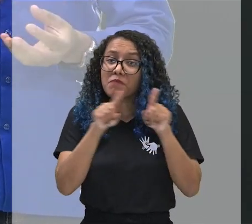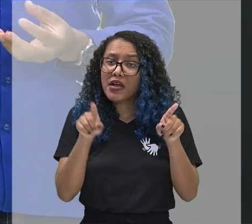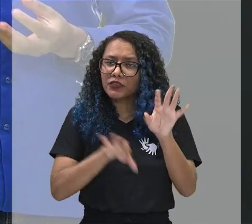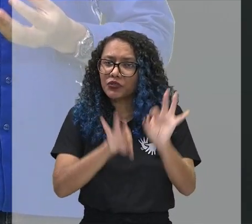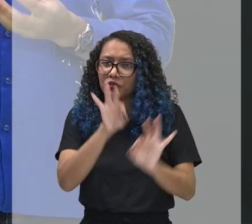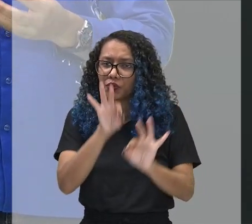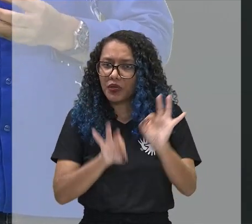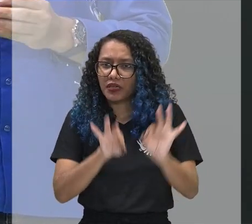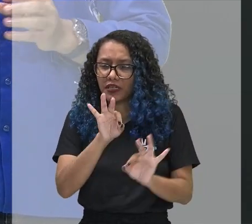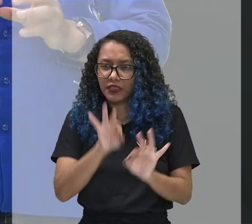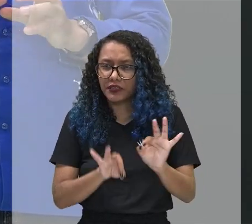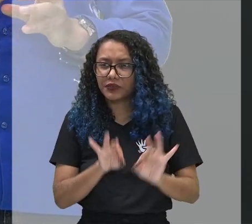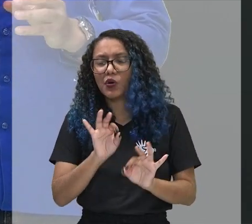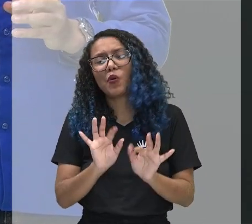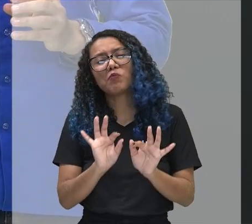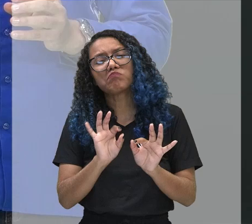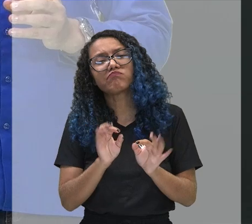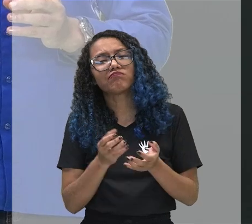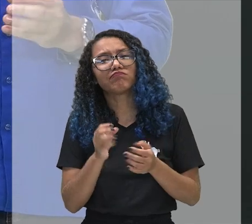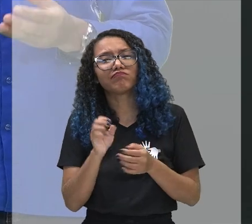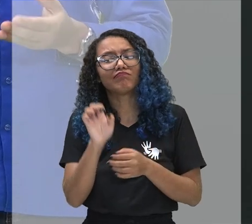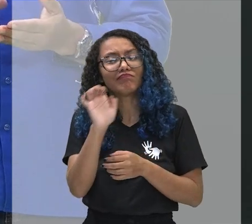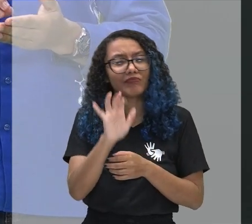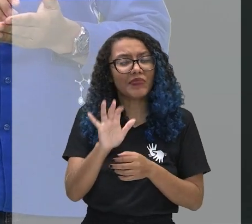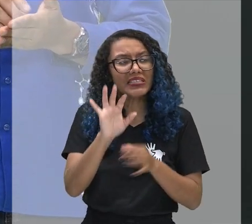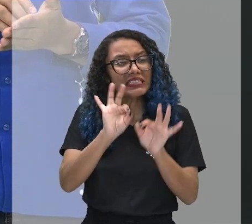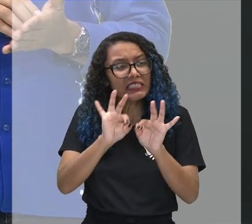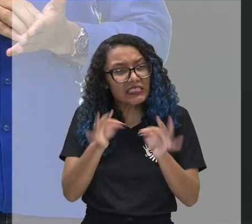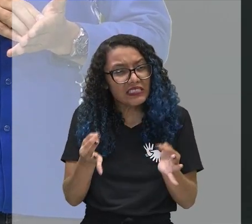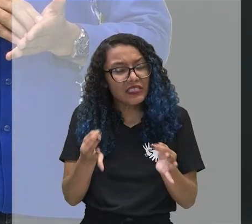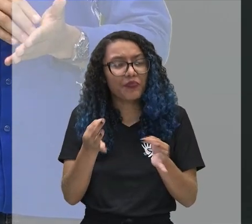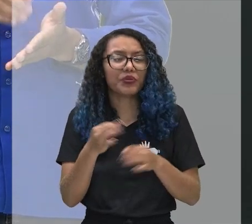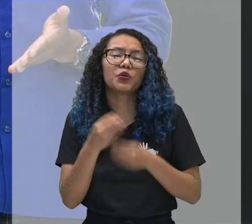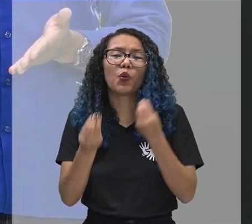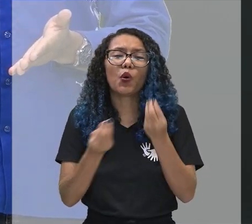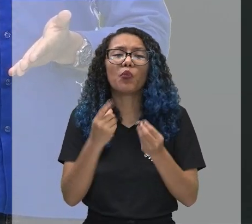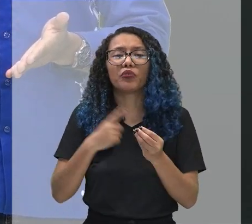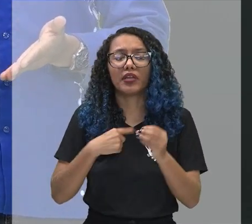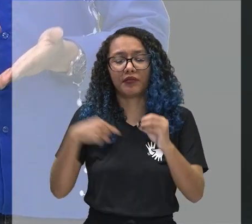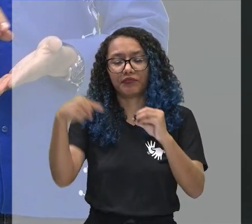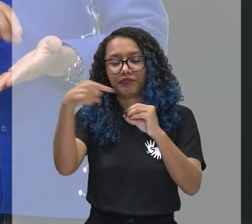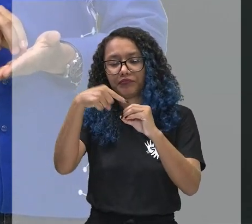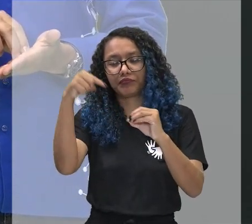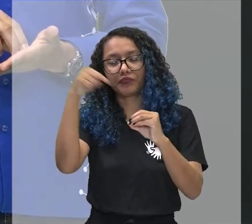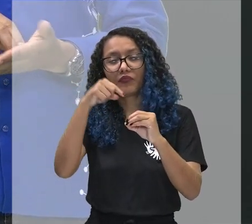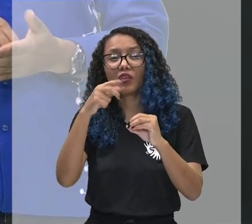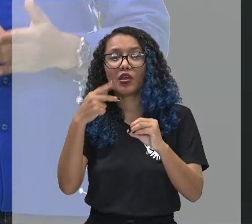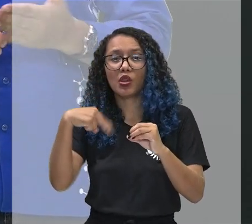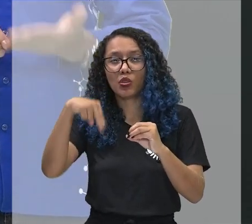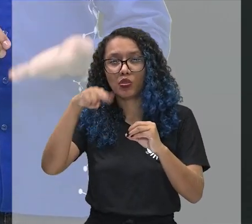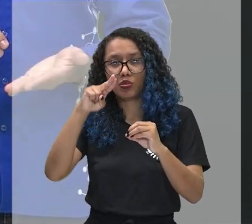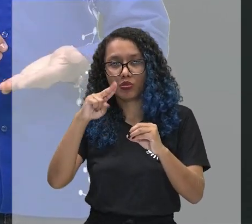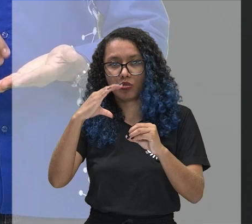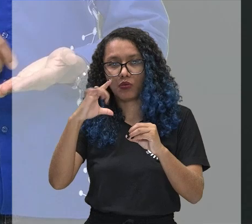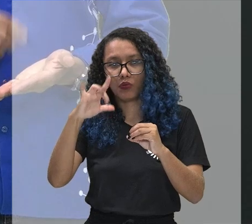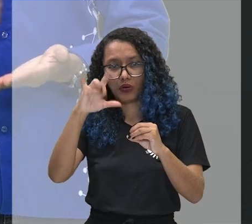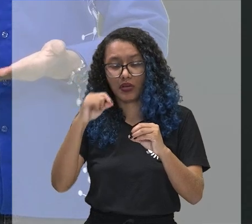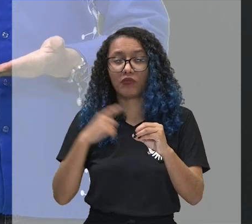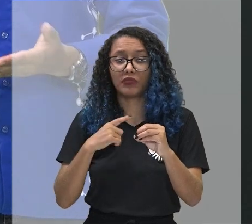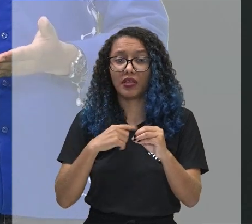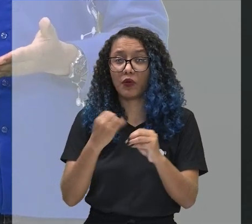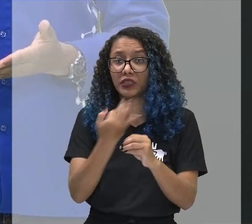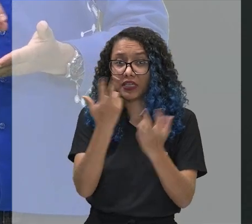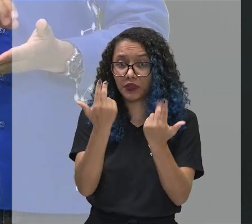temos uma simplificação, né, de um núcleo formado por uma quantidade igual de prótons